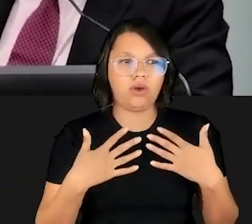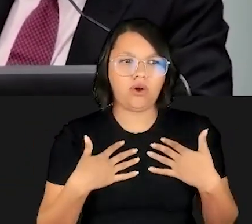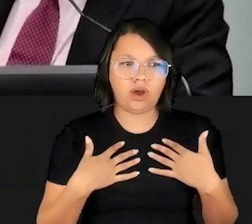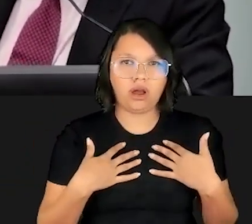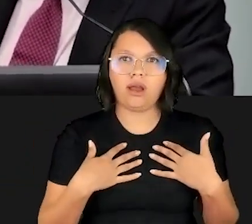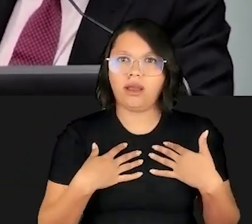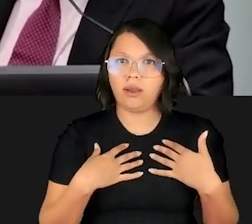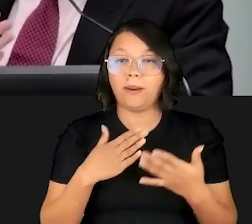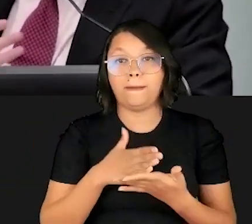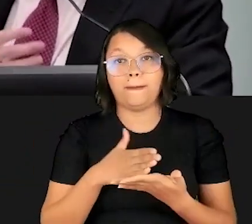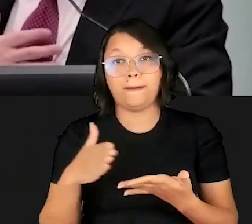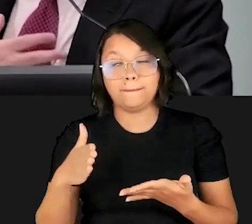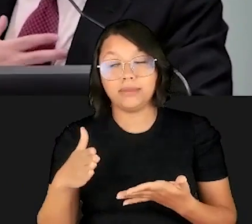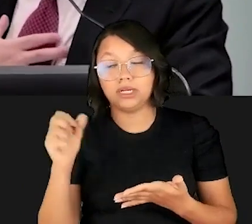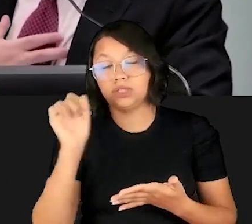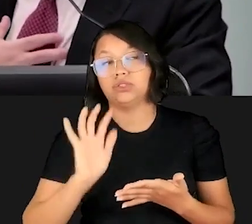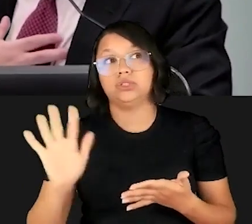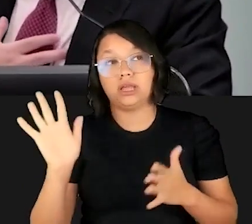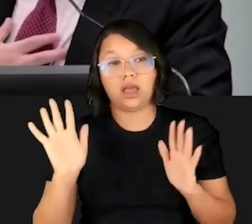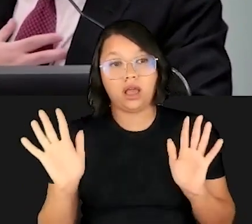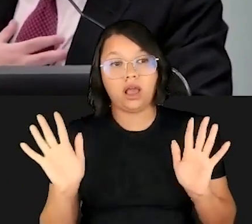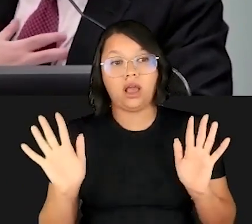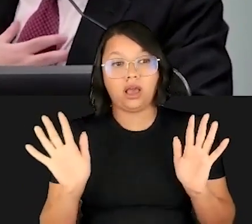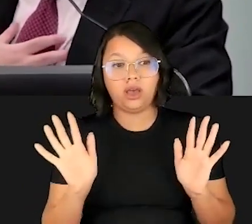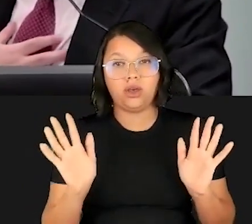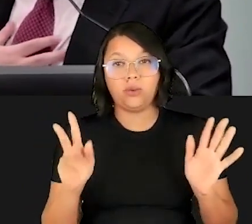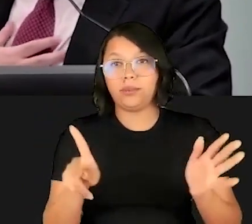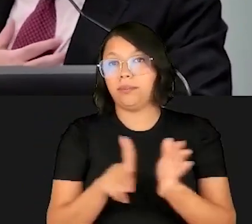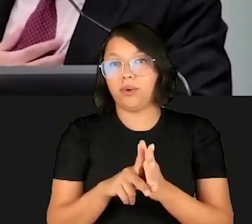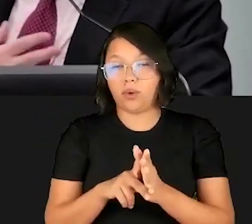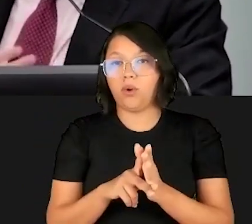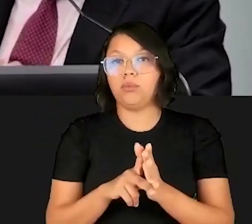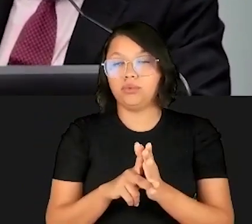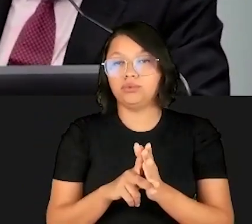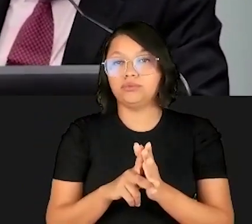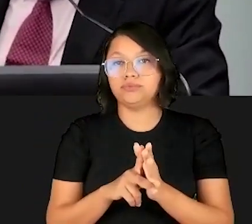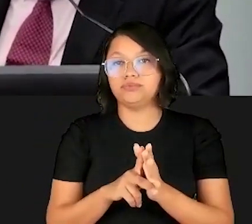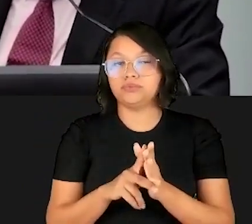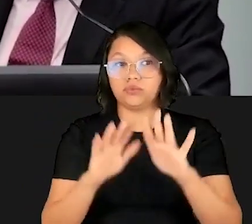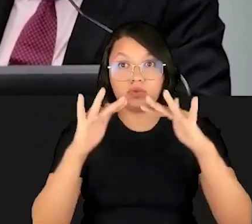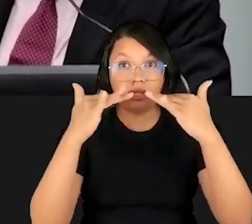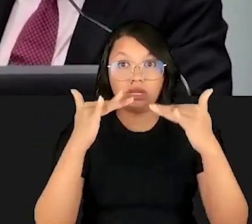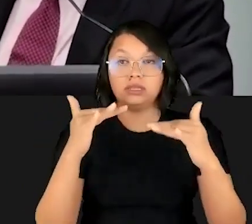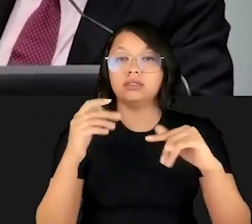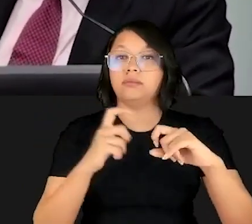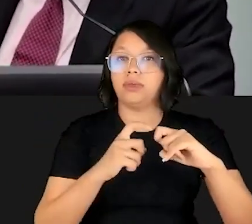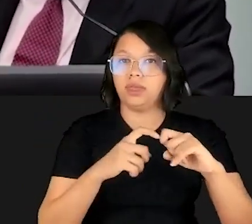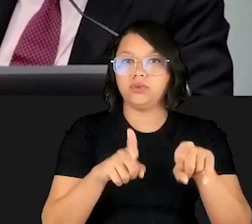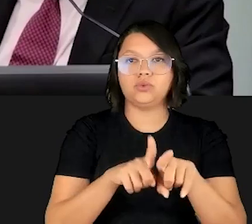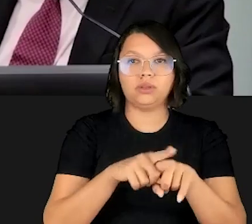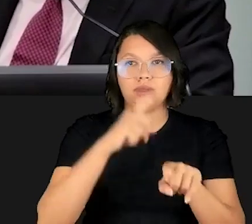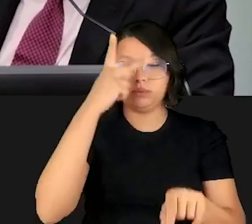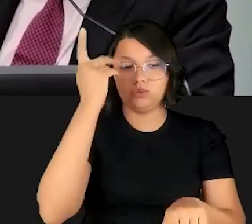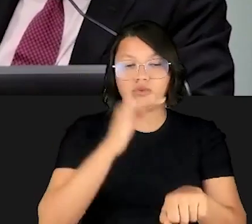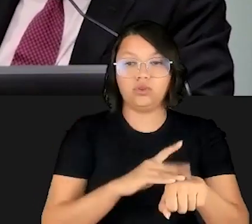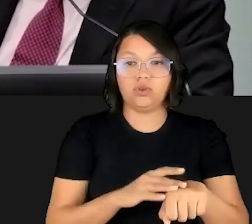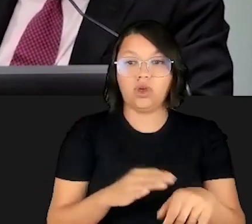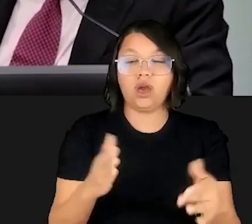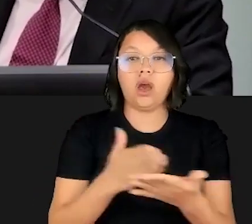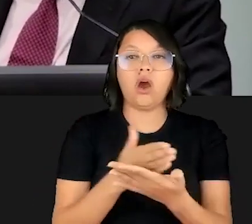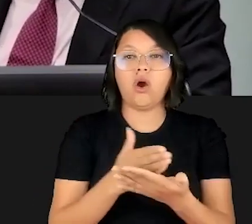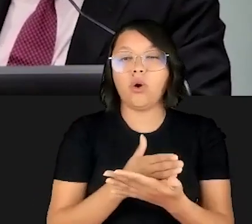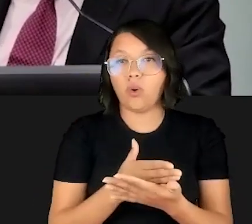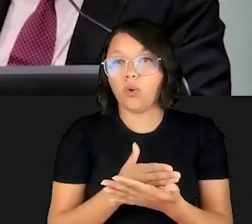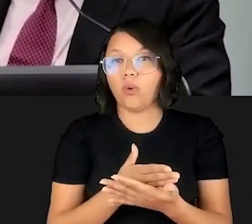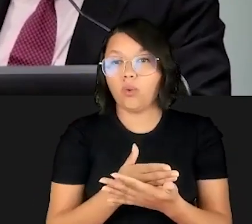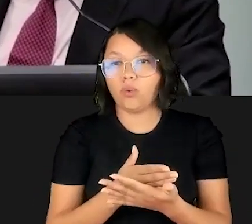parte disso é, obviamente, derivado do interesse médico e dos pacientes também. Em algumas indicações, ele claramente